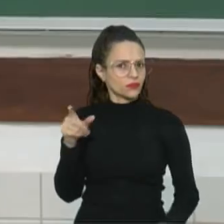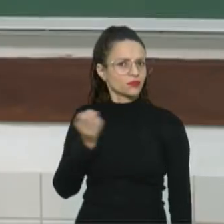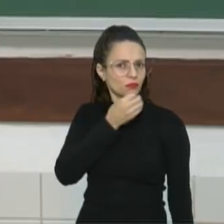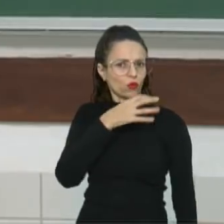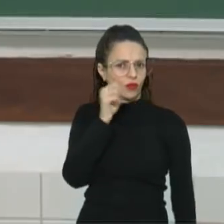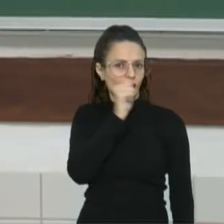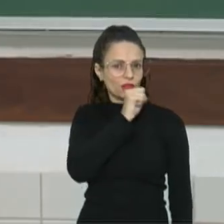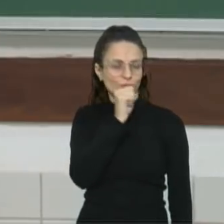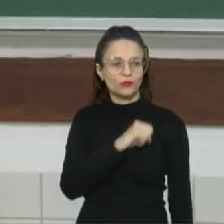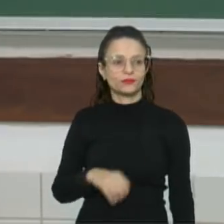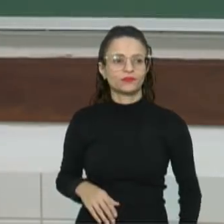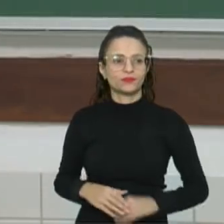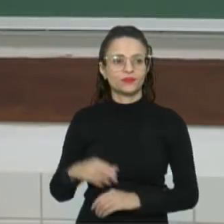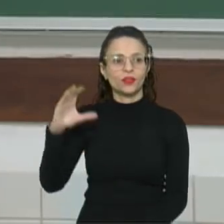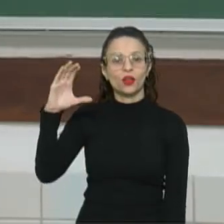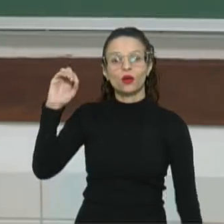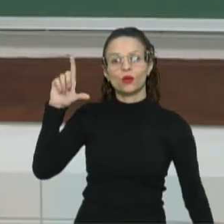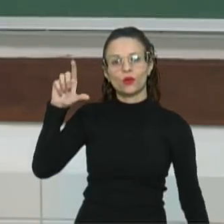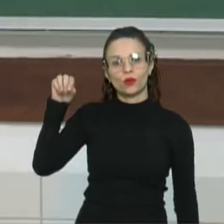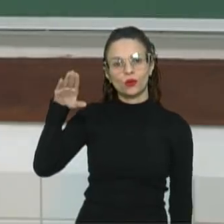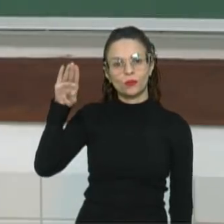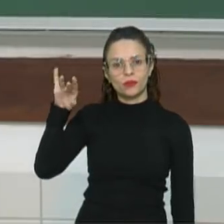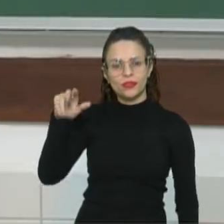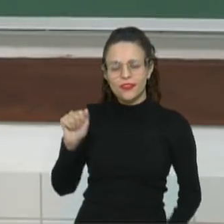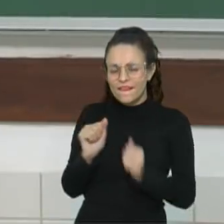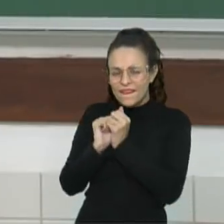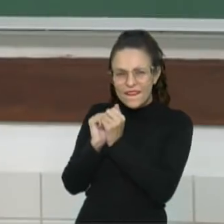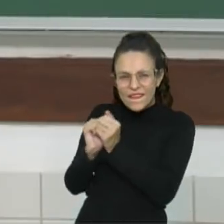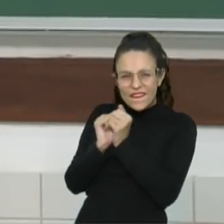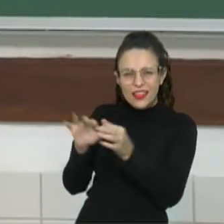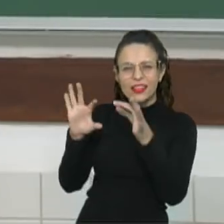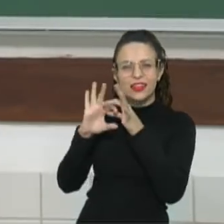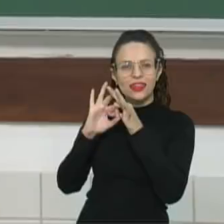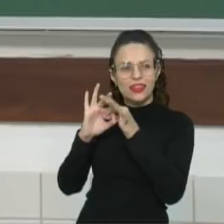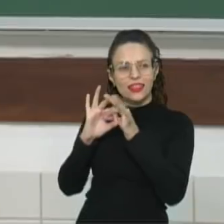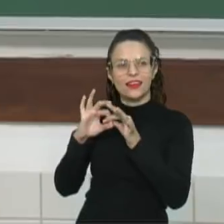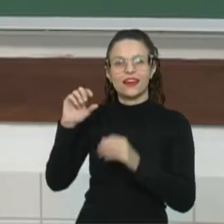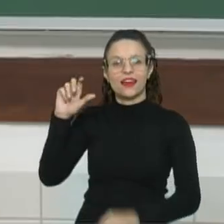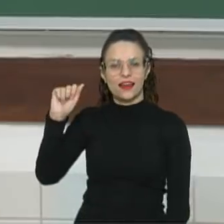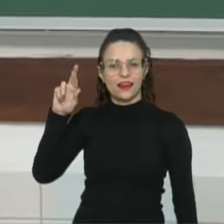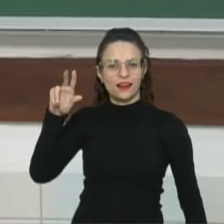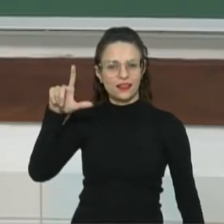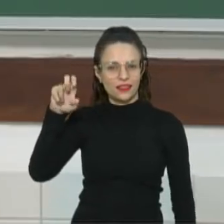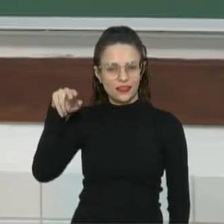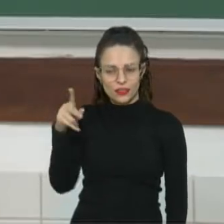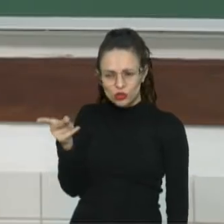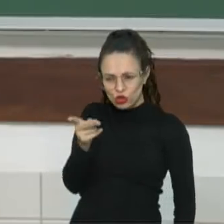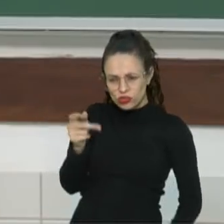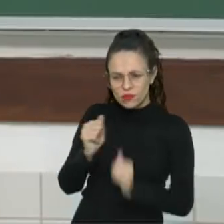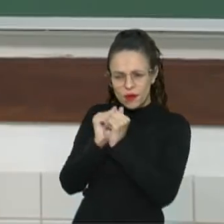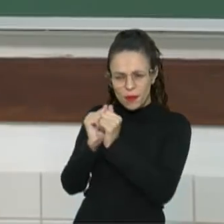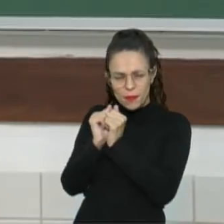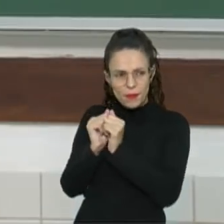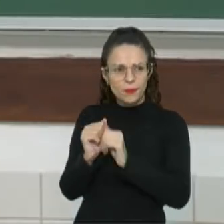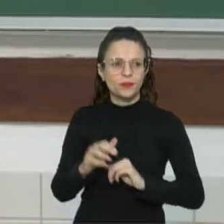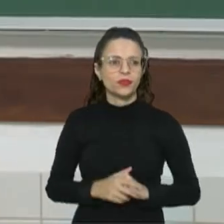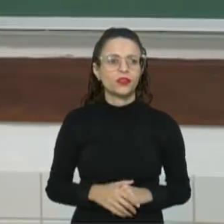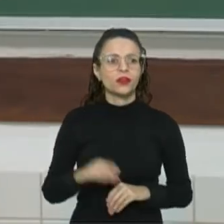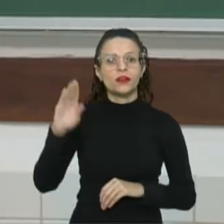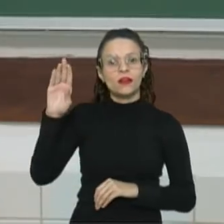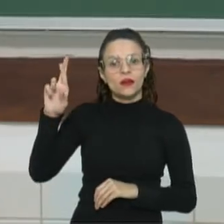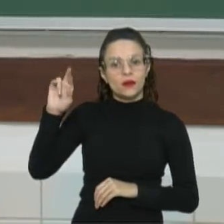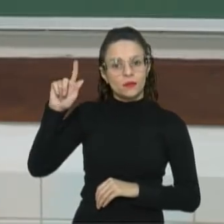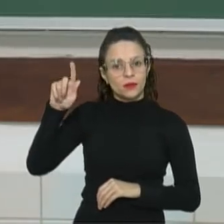cantor. Colombina, parceira de tramóia ali do Arlequim, sempre querendo se dar bem também.